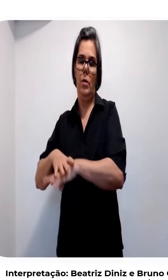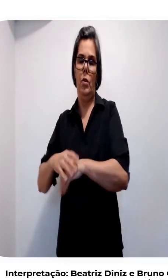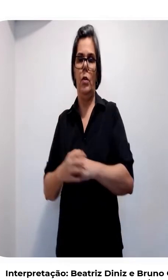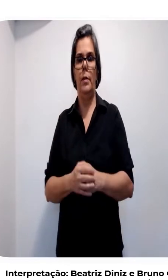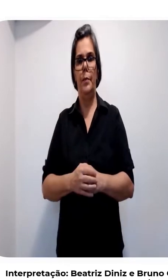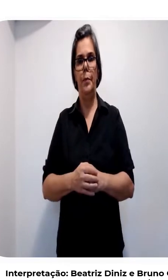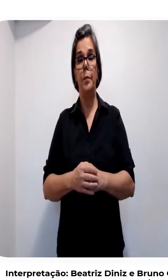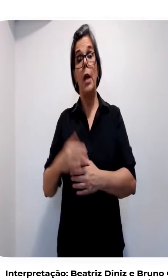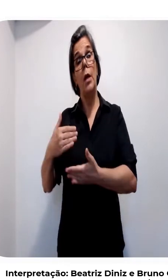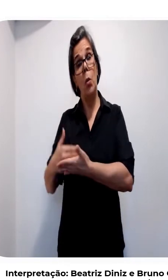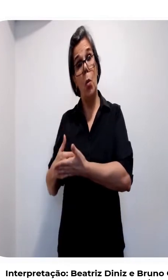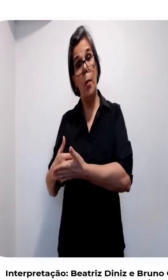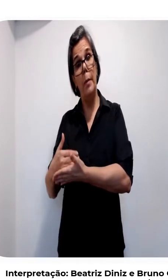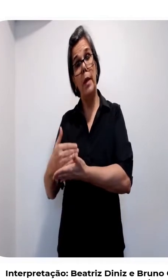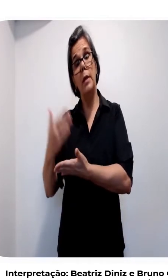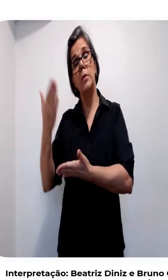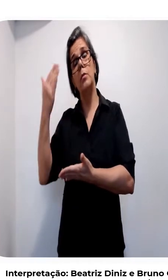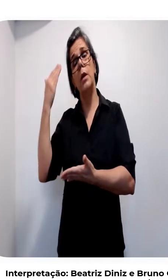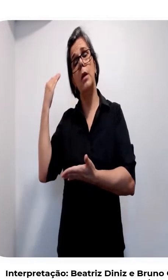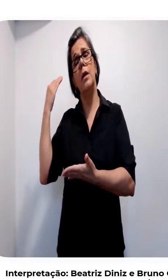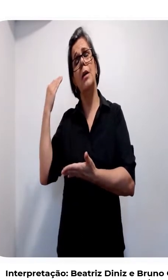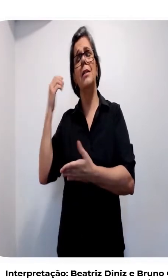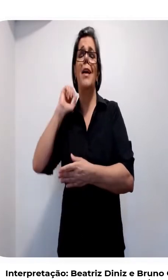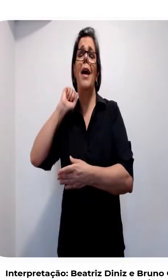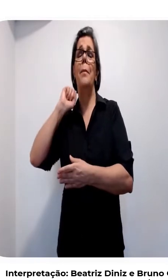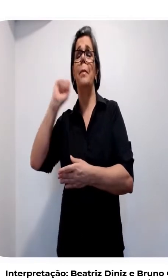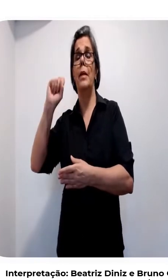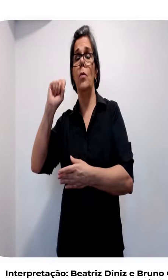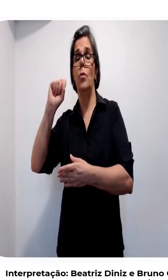Inicialmente, né, lá em abril, quando a gente começou a enviar,